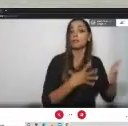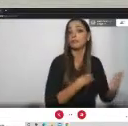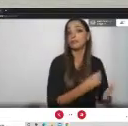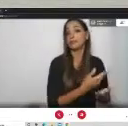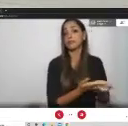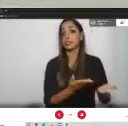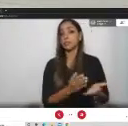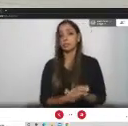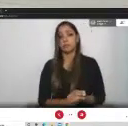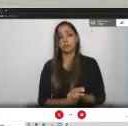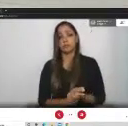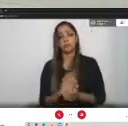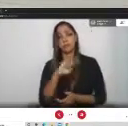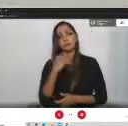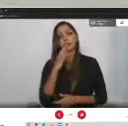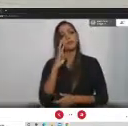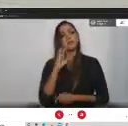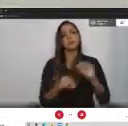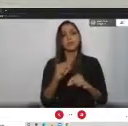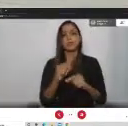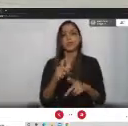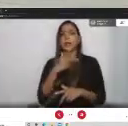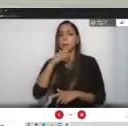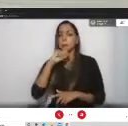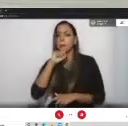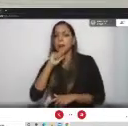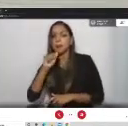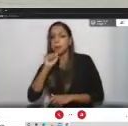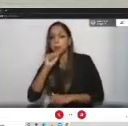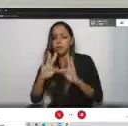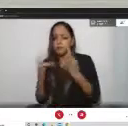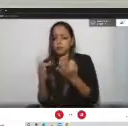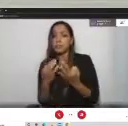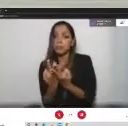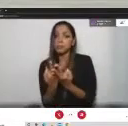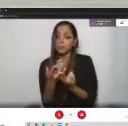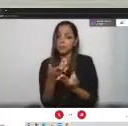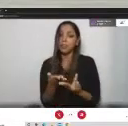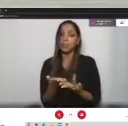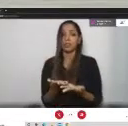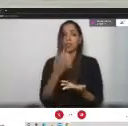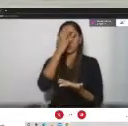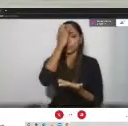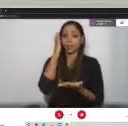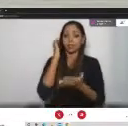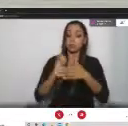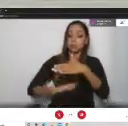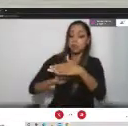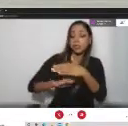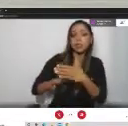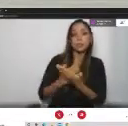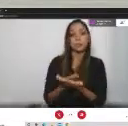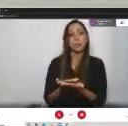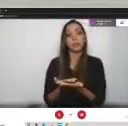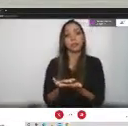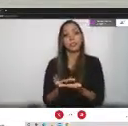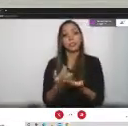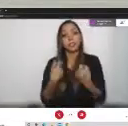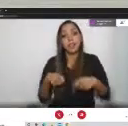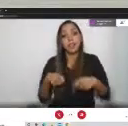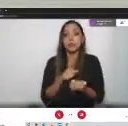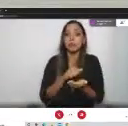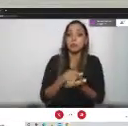comerciantes, empresários, tirando, desempregando 15, 30, 20, 50. Ontem